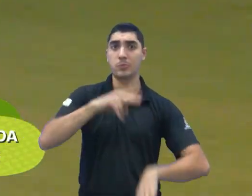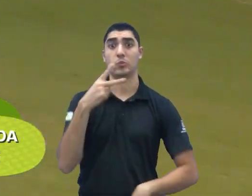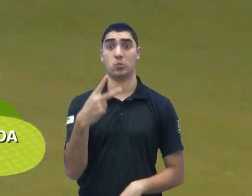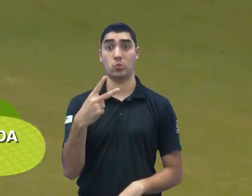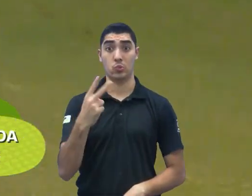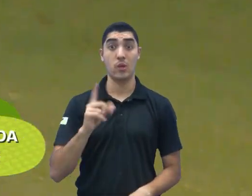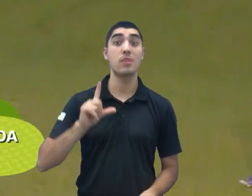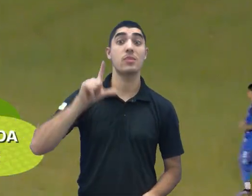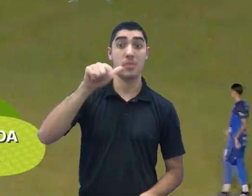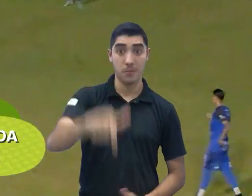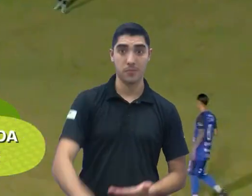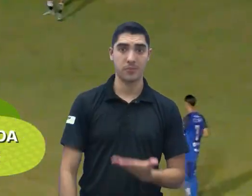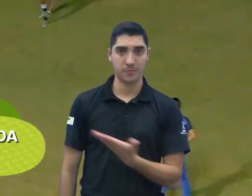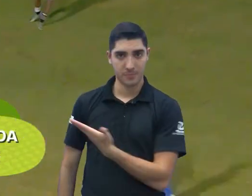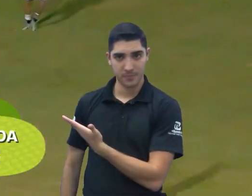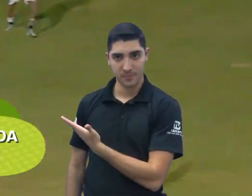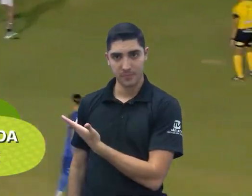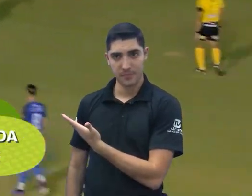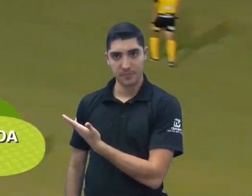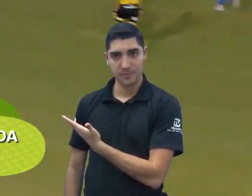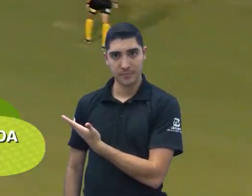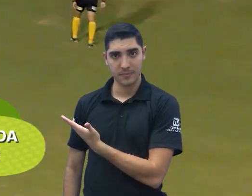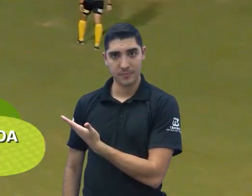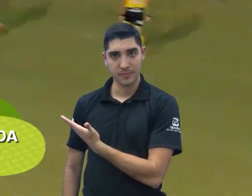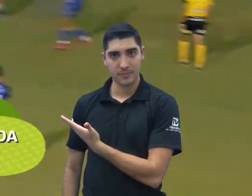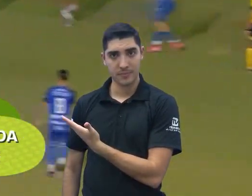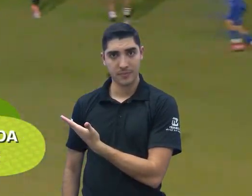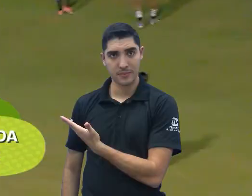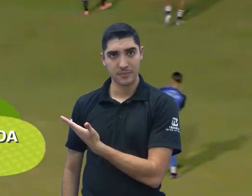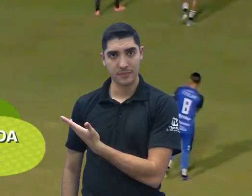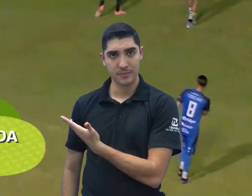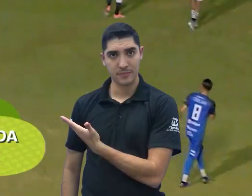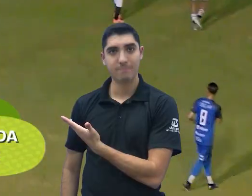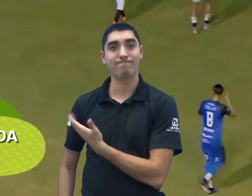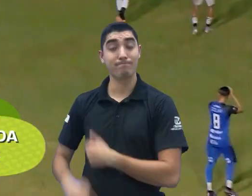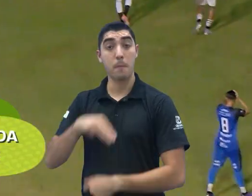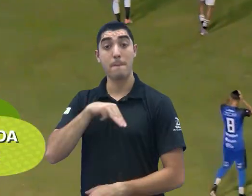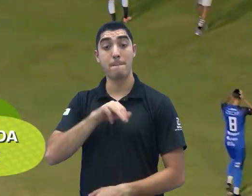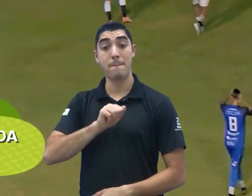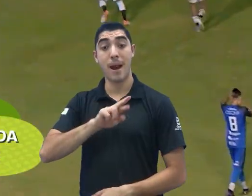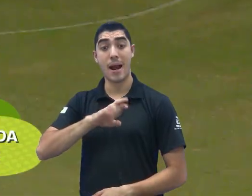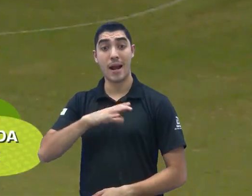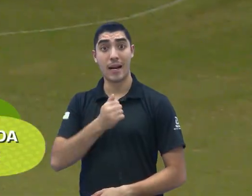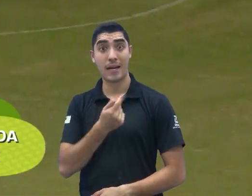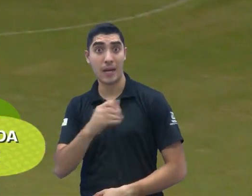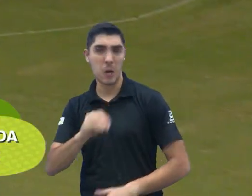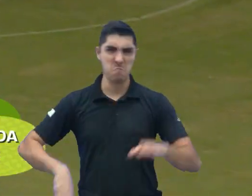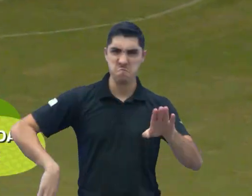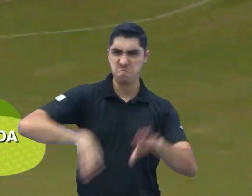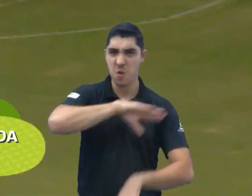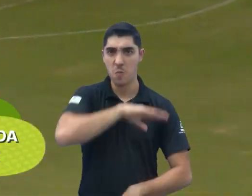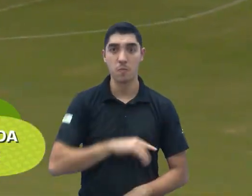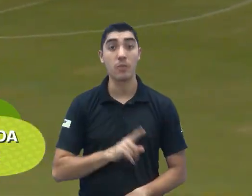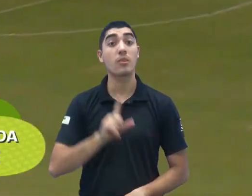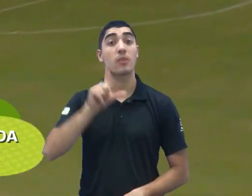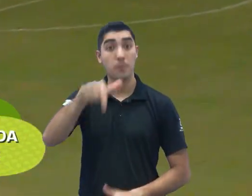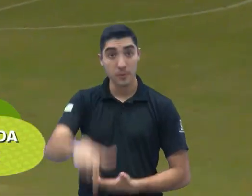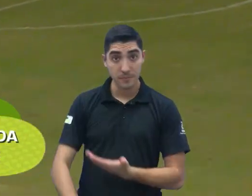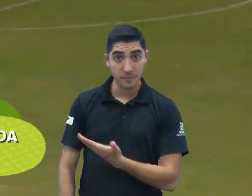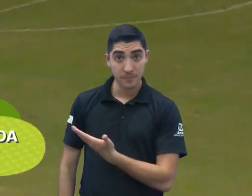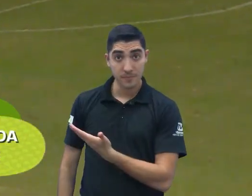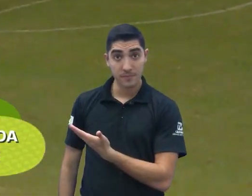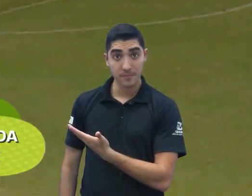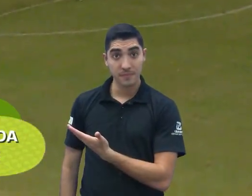Minutos depois, Marcão obrigou o goleiro botafoguense a trabalhar. E no escanteio gerado,